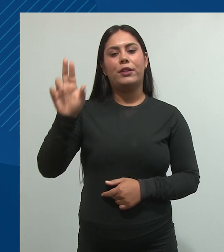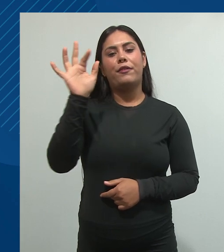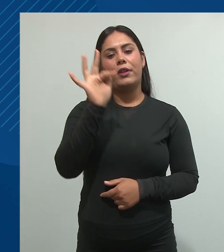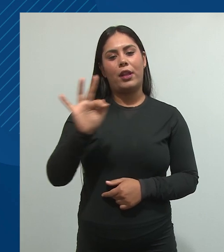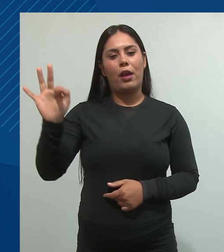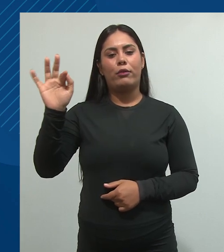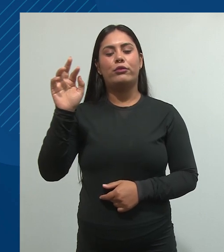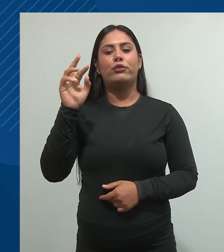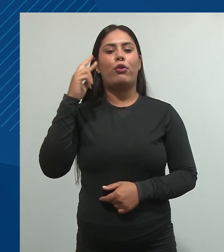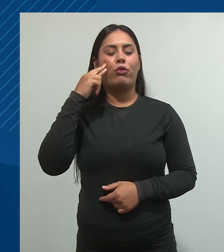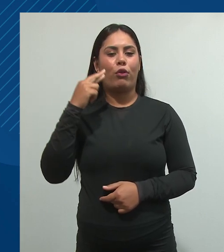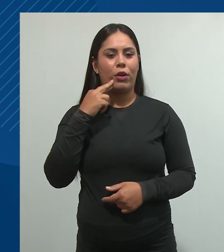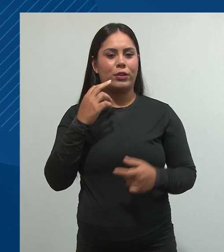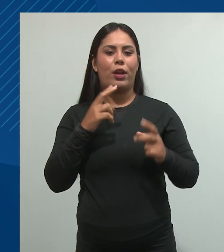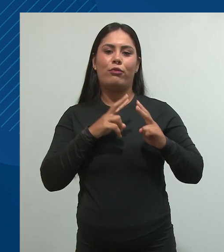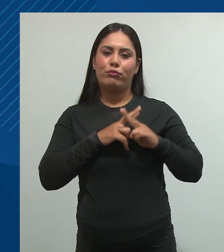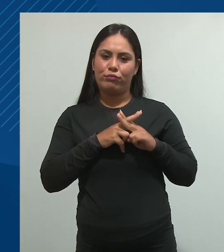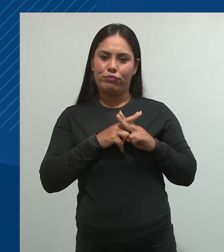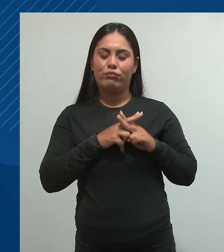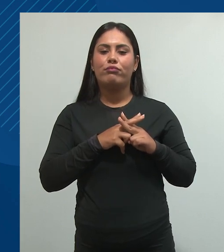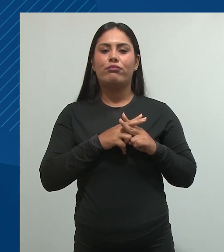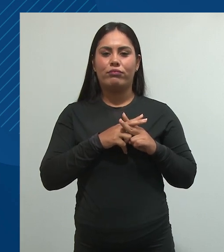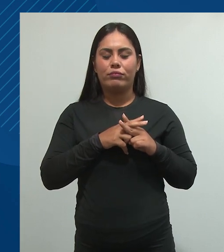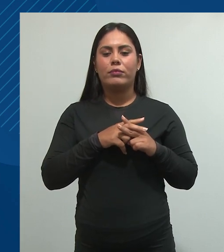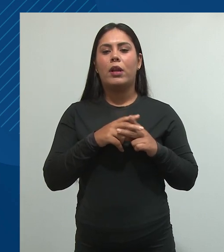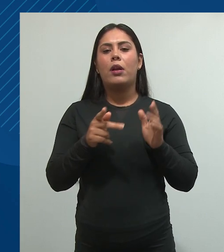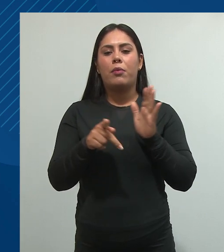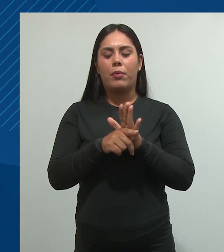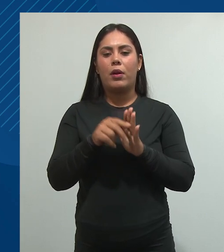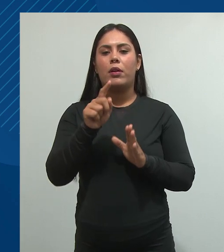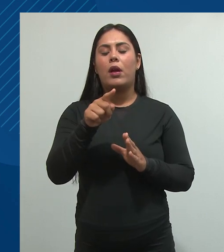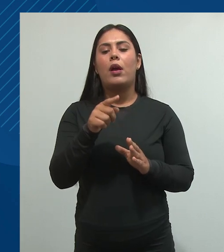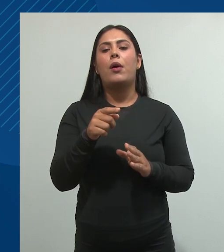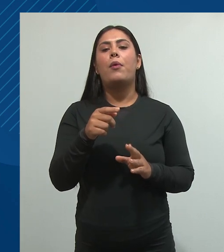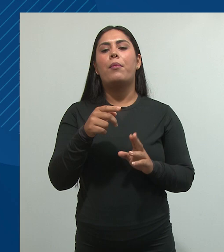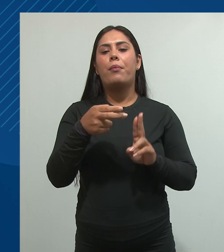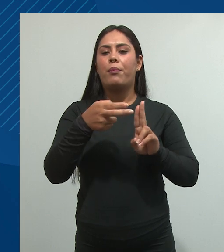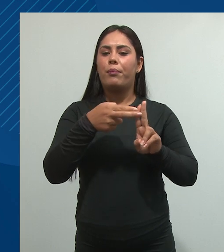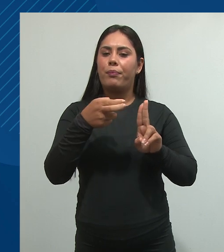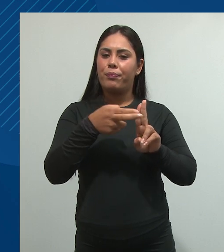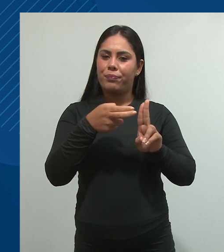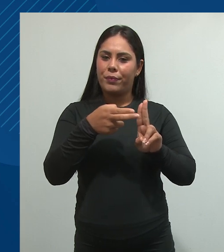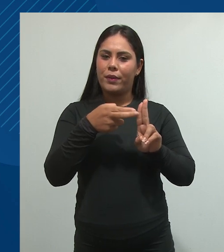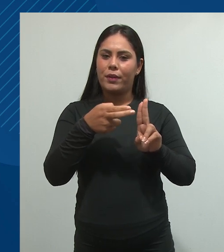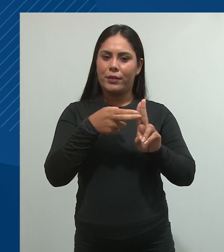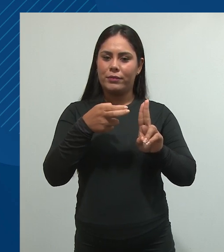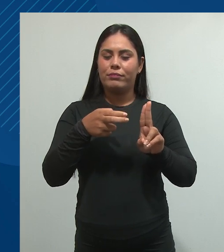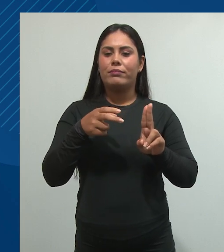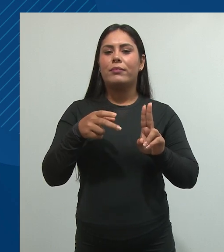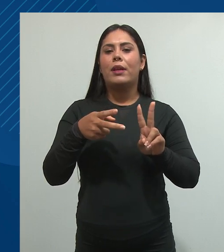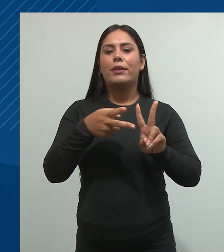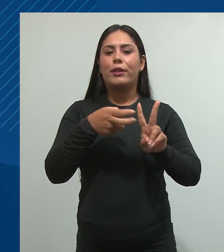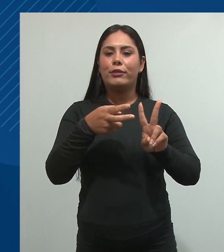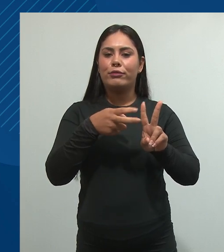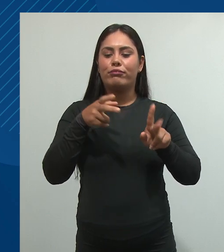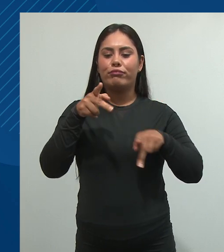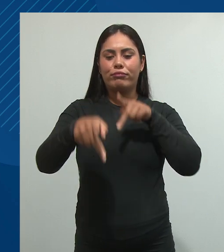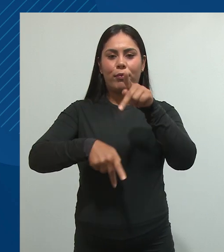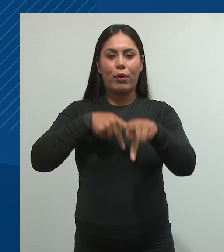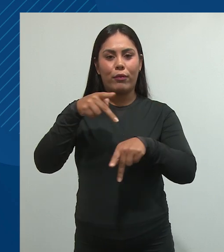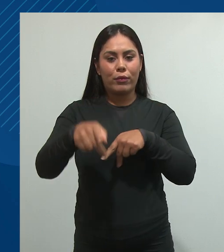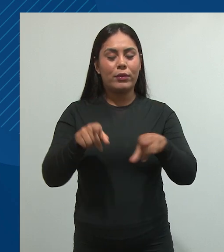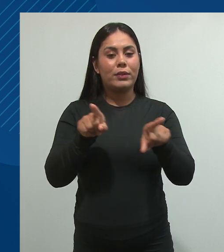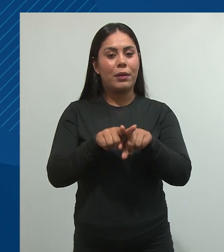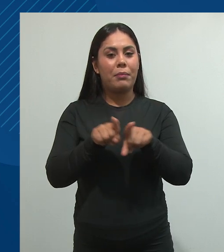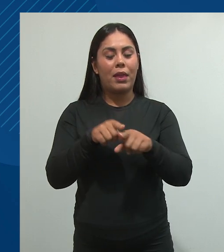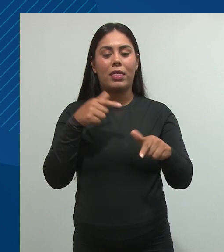no Departamento de Educação Intercultural. Então eu trabalho com os povos indígenas aqui do nosso estado, mas também assim, a gente trabalha